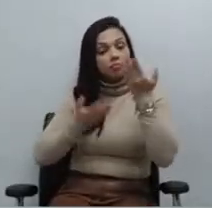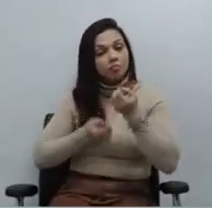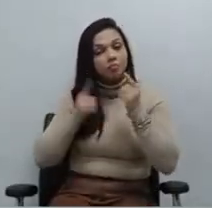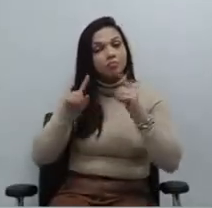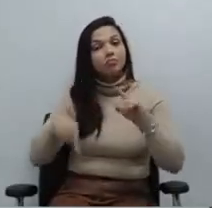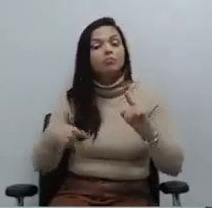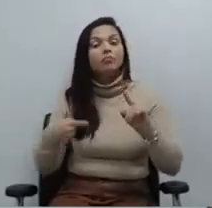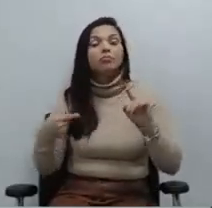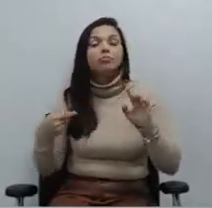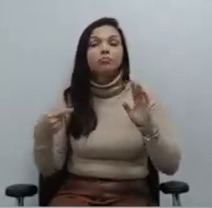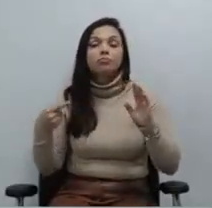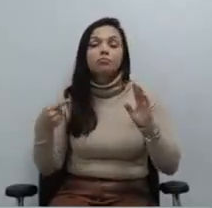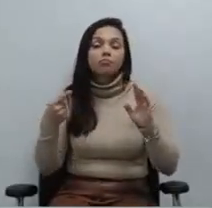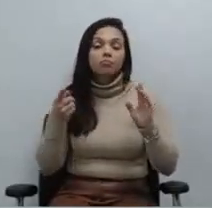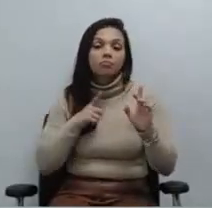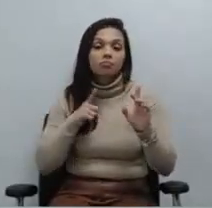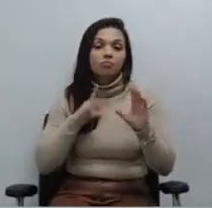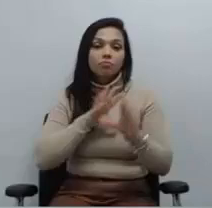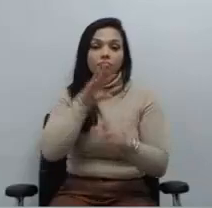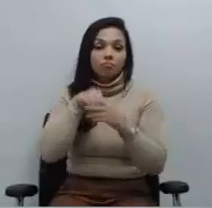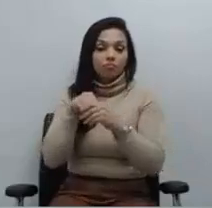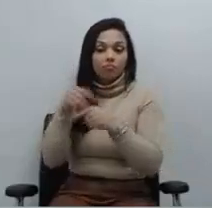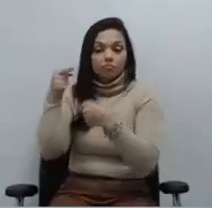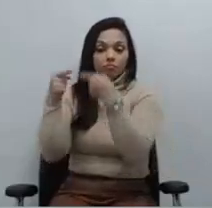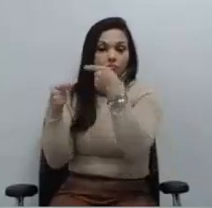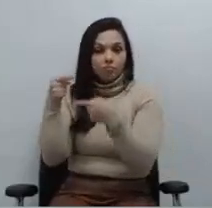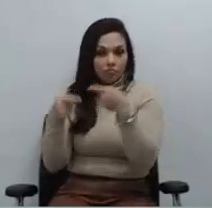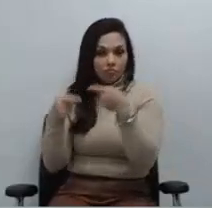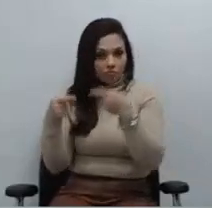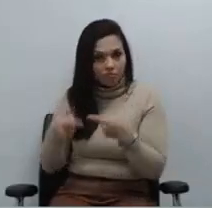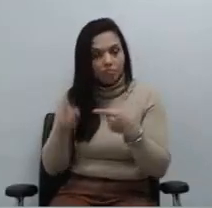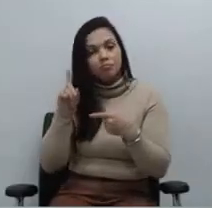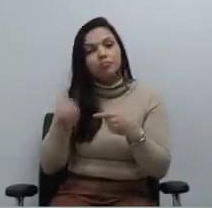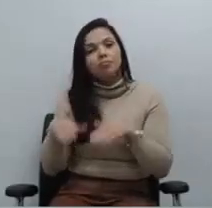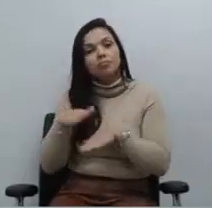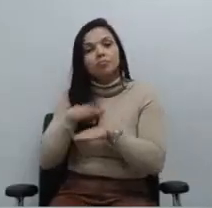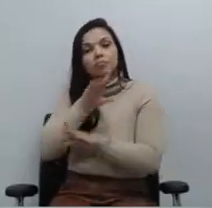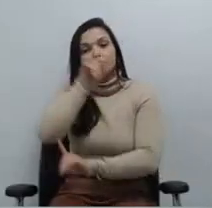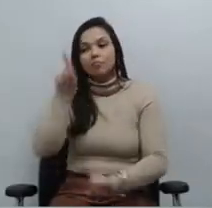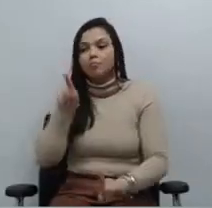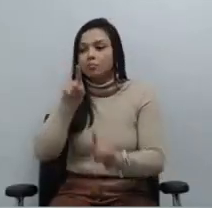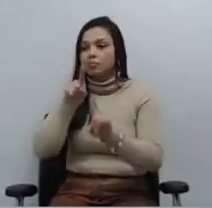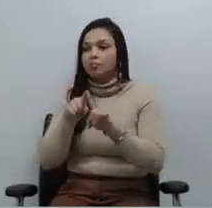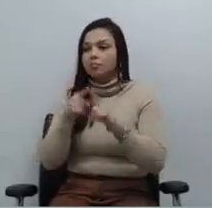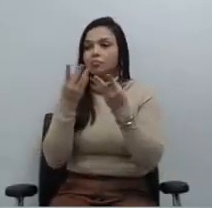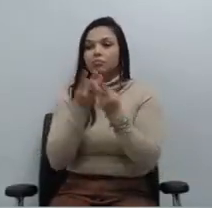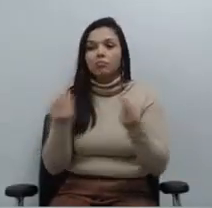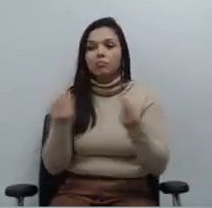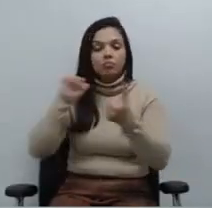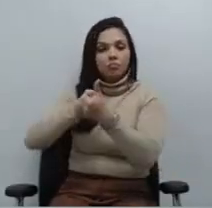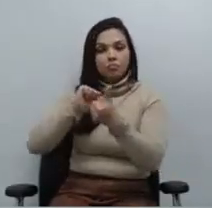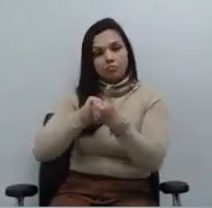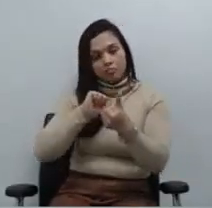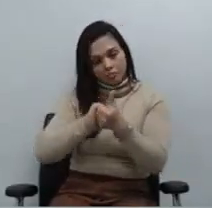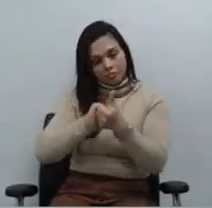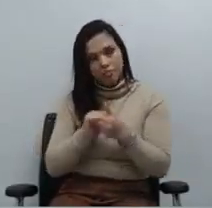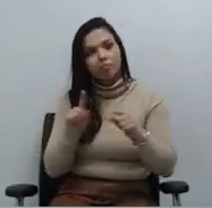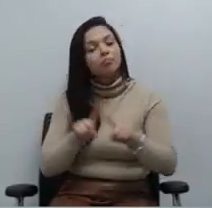desse objetivo de qualificar o debate, né, de fazer com que o debate seja o mais propositivo e qualificado possível, mas para